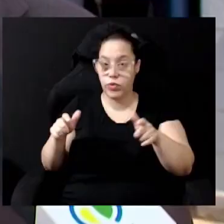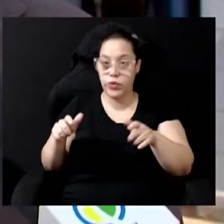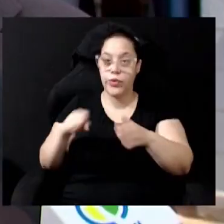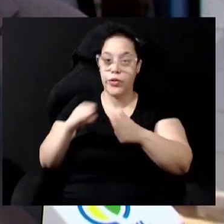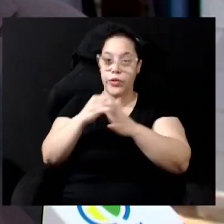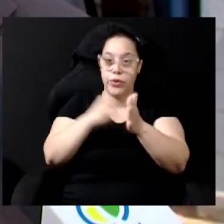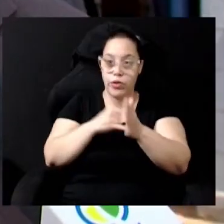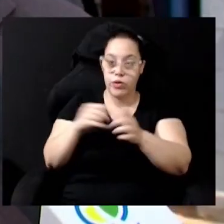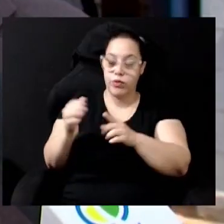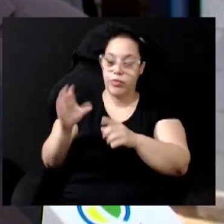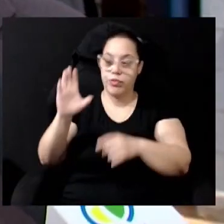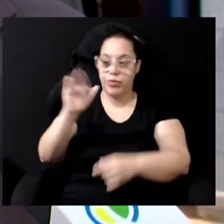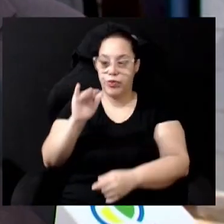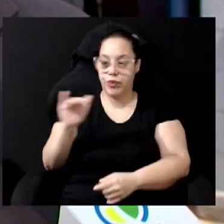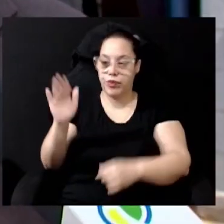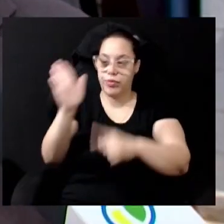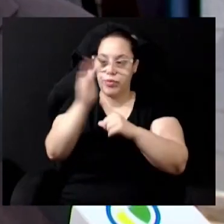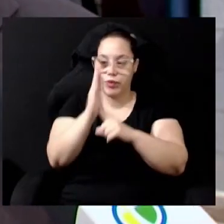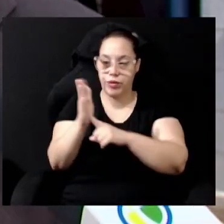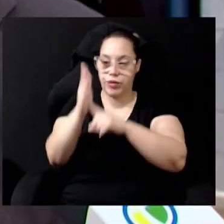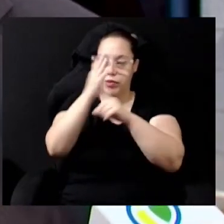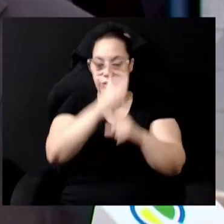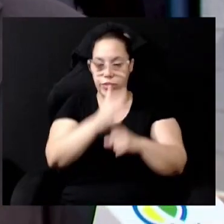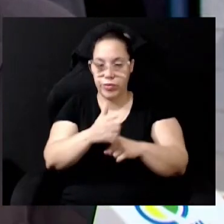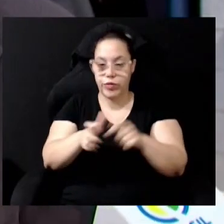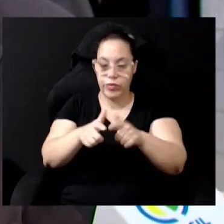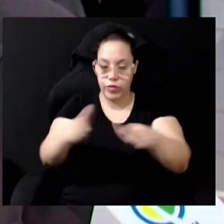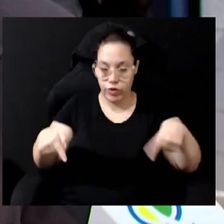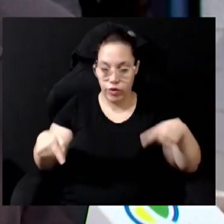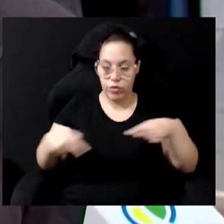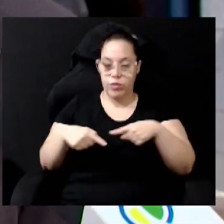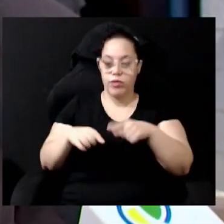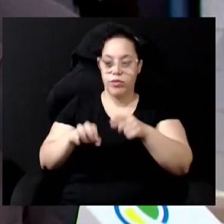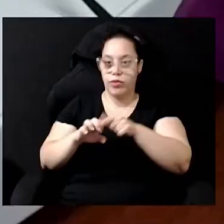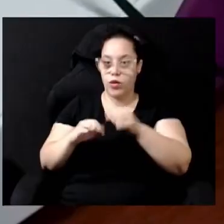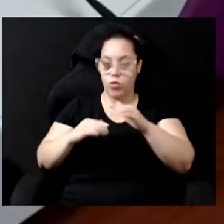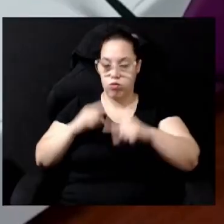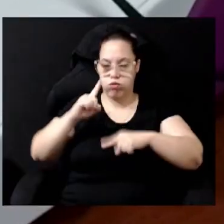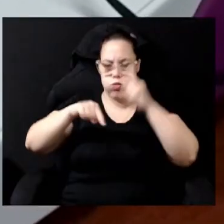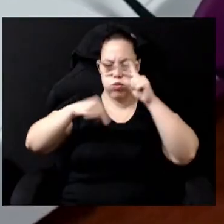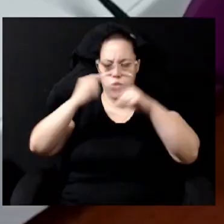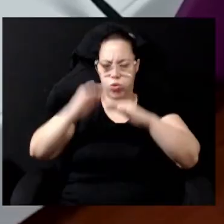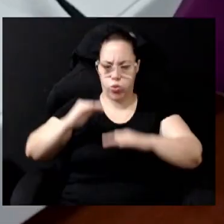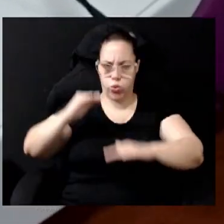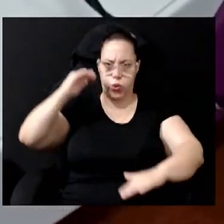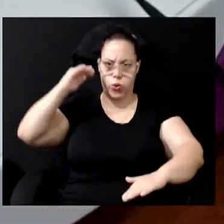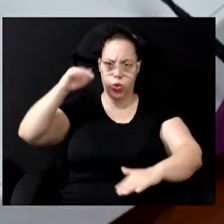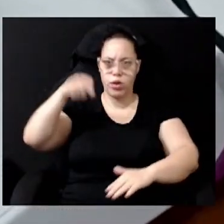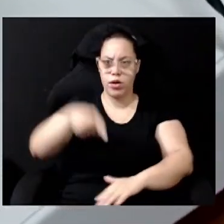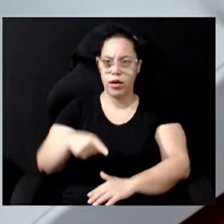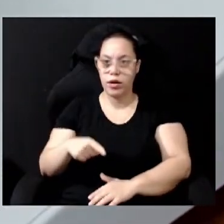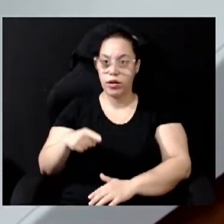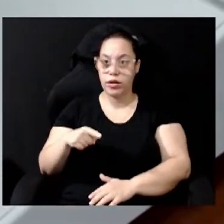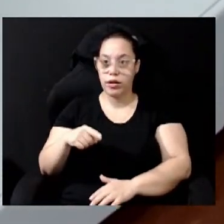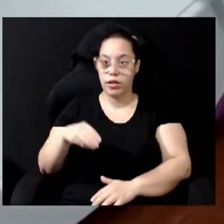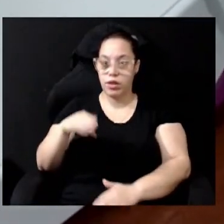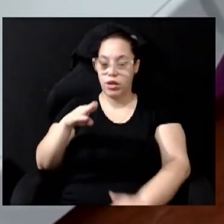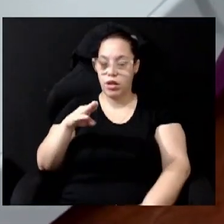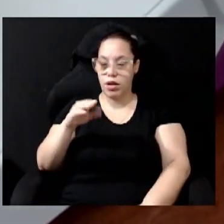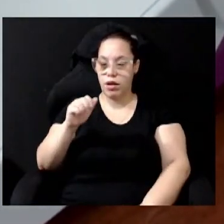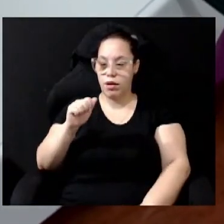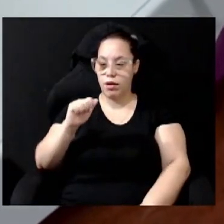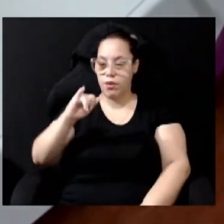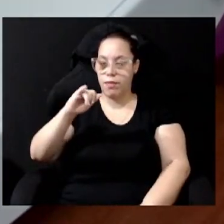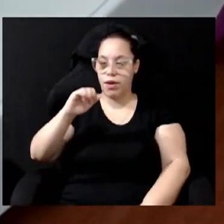cidade. Então é um ambiente também muito propício para o negócio prosperar e crescer bastante. Esse foi o caso da Bioprocess Improvement,